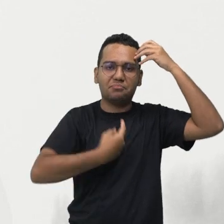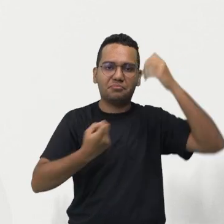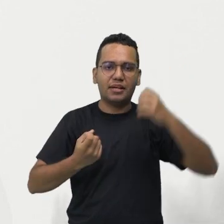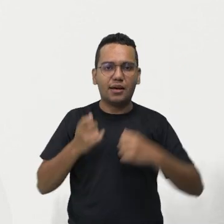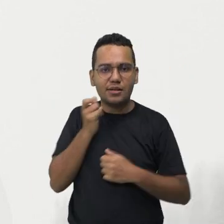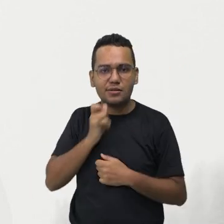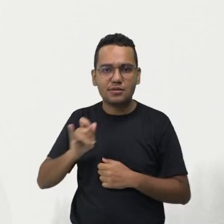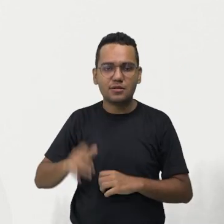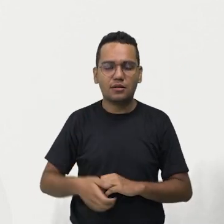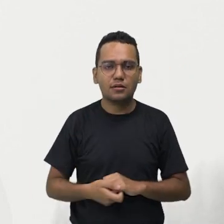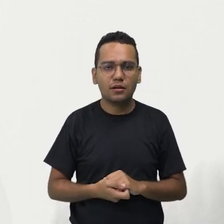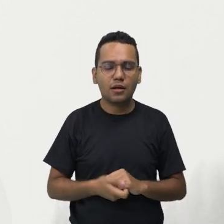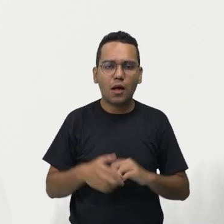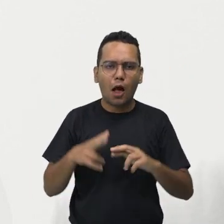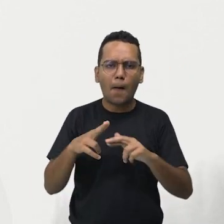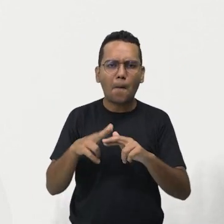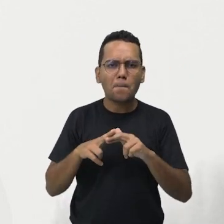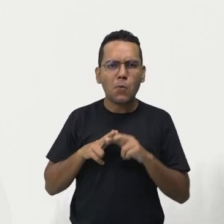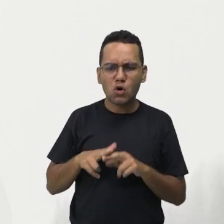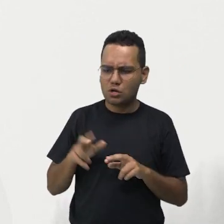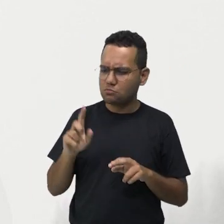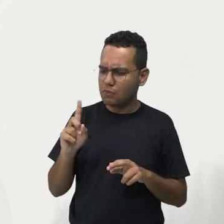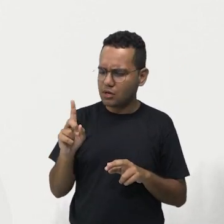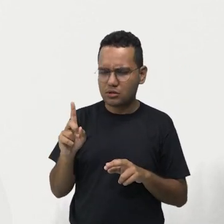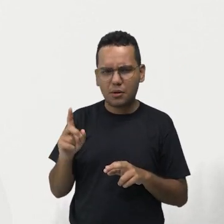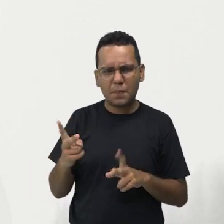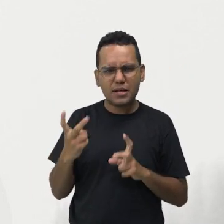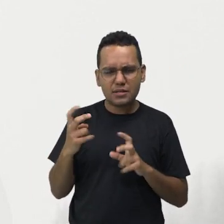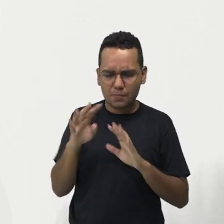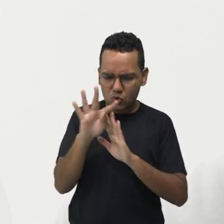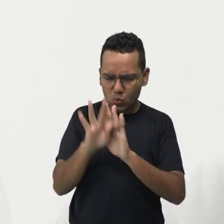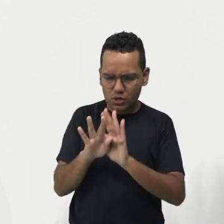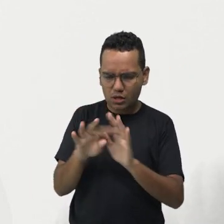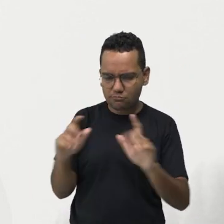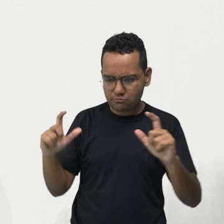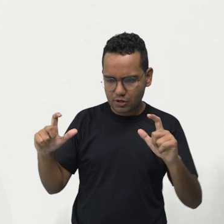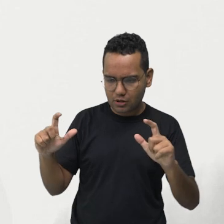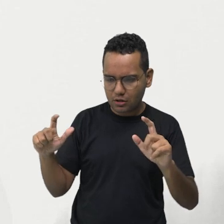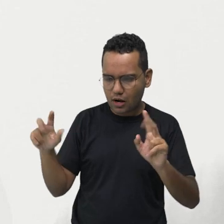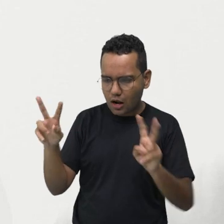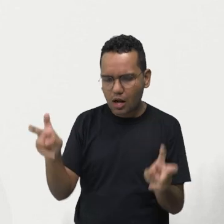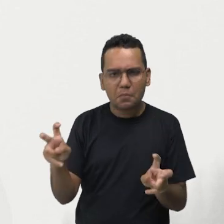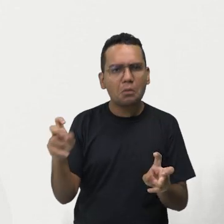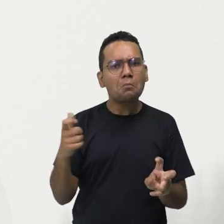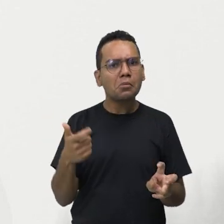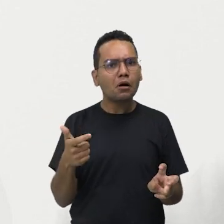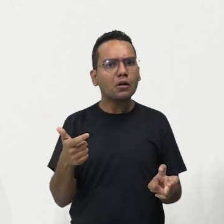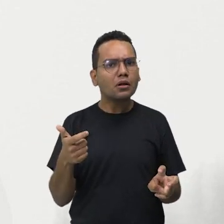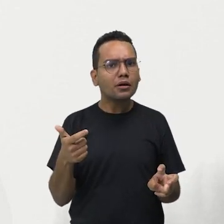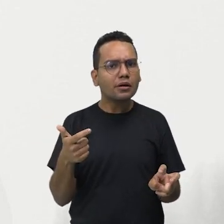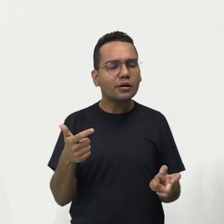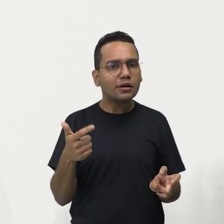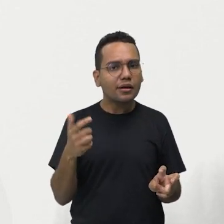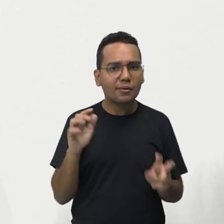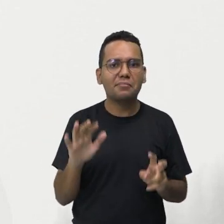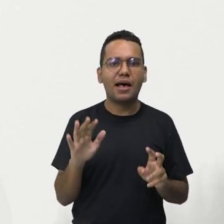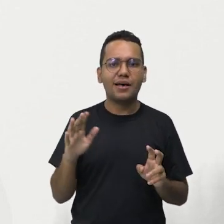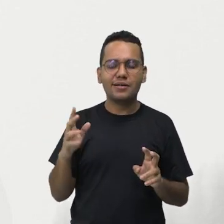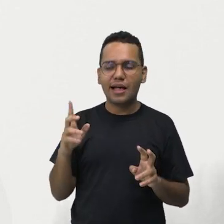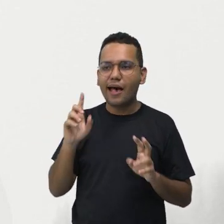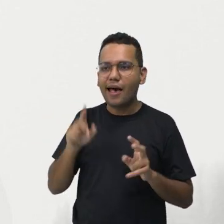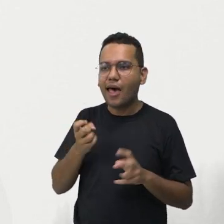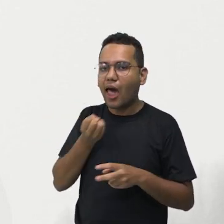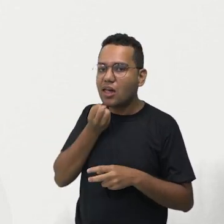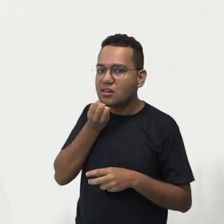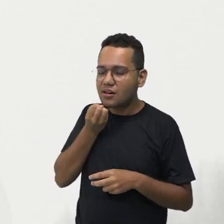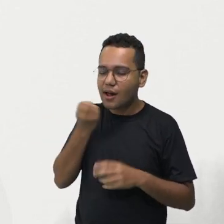cérebro. Observem que agora eu não tenho as aspas aqui nesse ponto do texto. Percebam que aqui são as